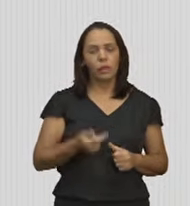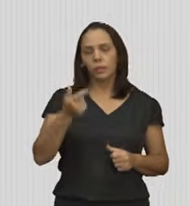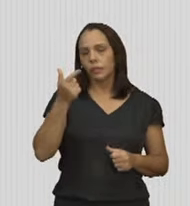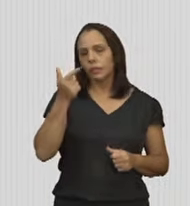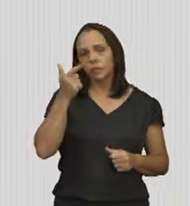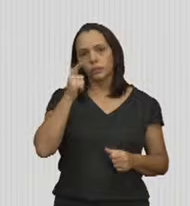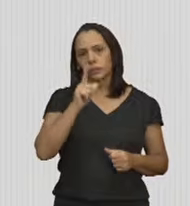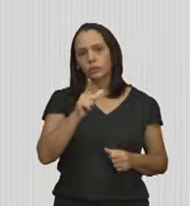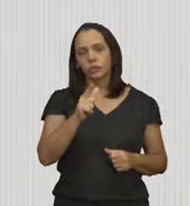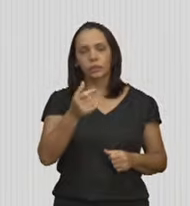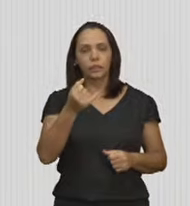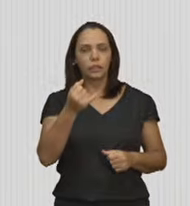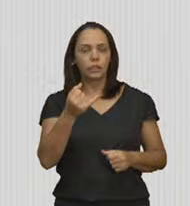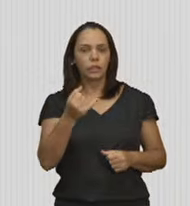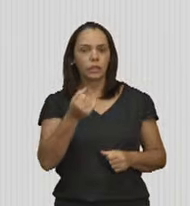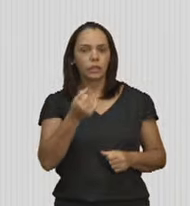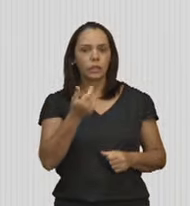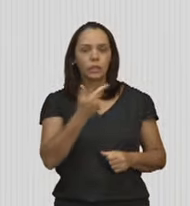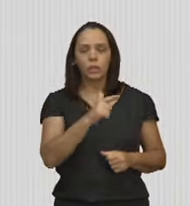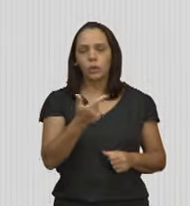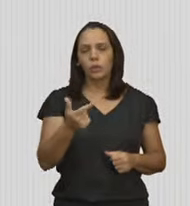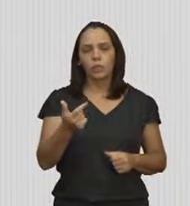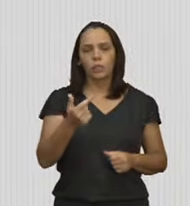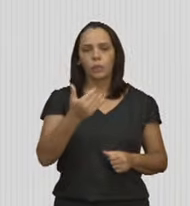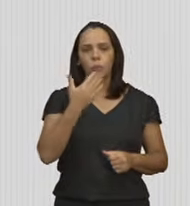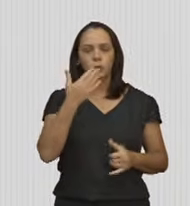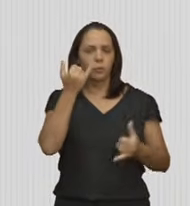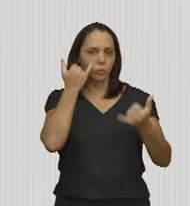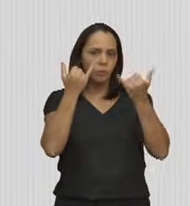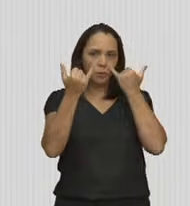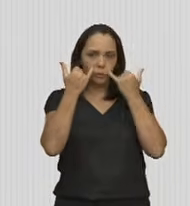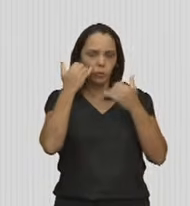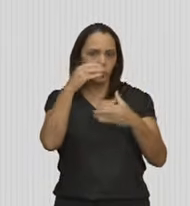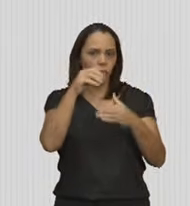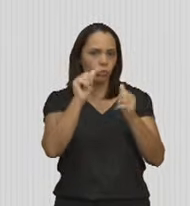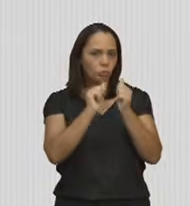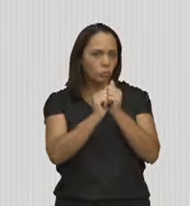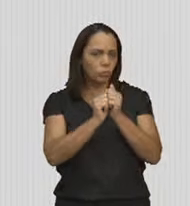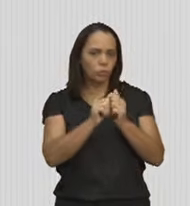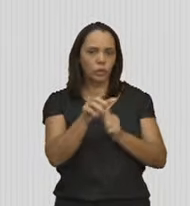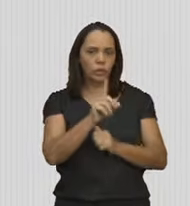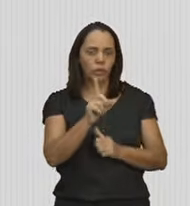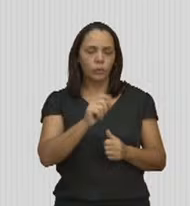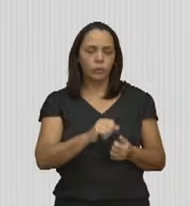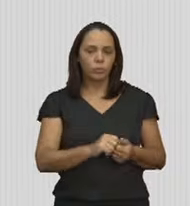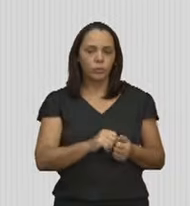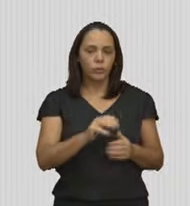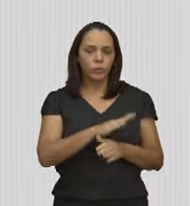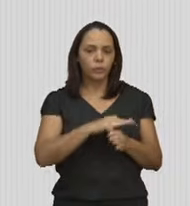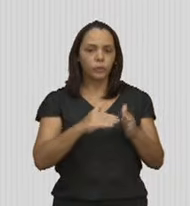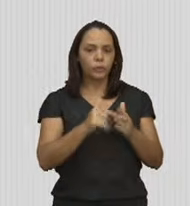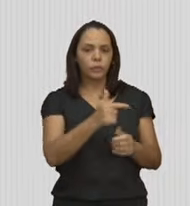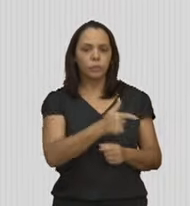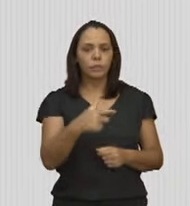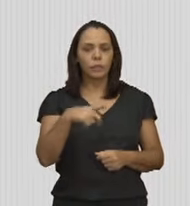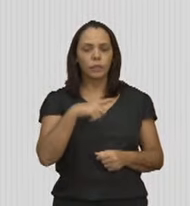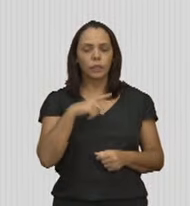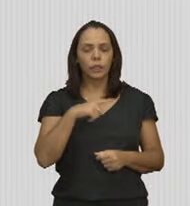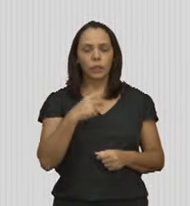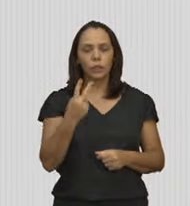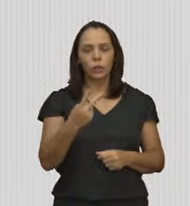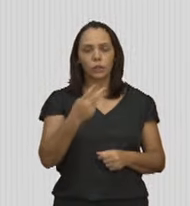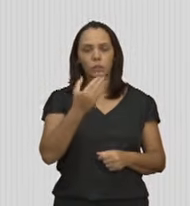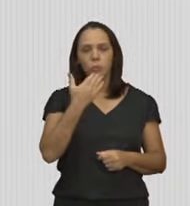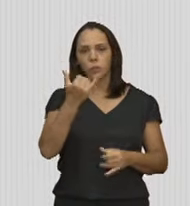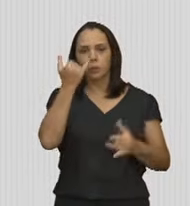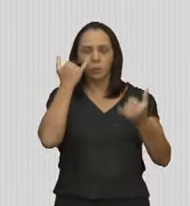trabalhos o pedido de informação. Toda semana a gente faz 2 pedidos de informação, porque a gente tem um trabalho de compilar dados. Então, todas as respostas que são